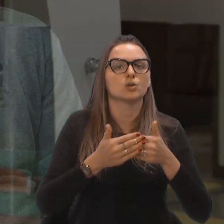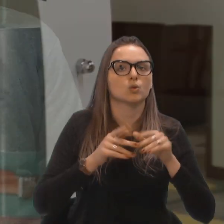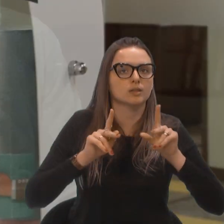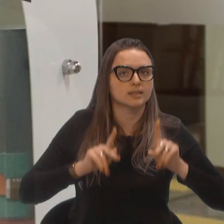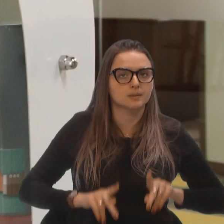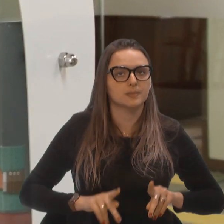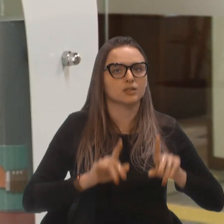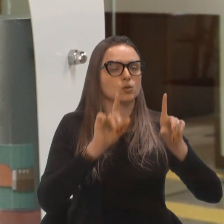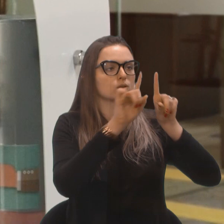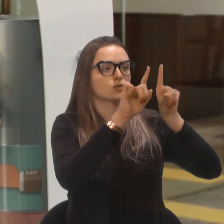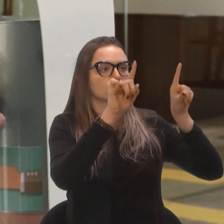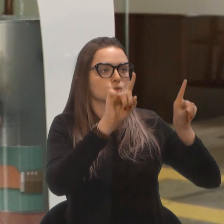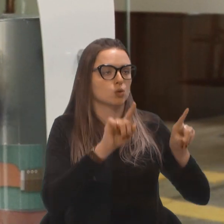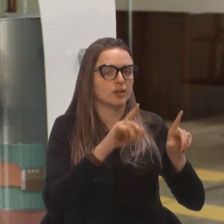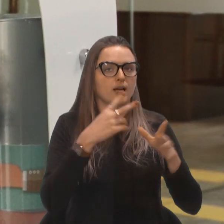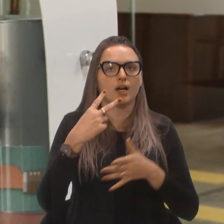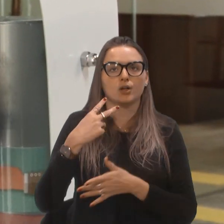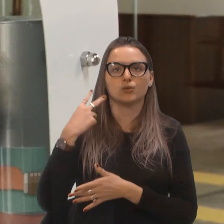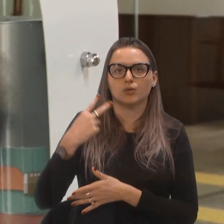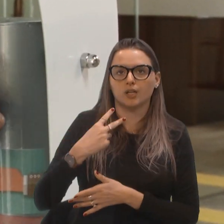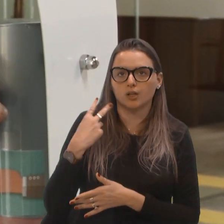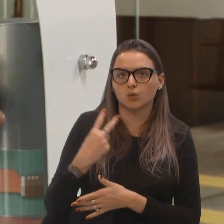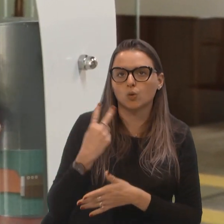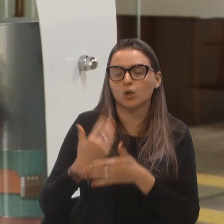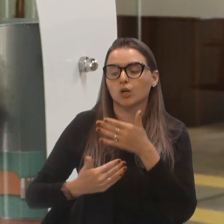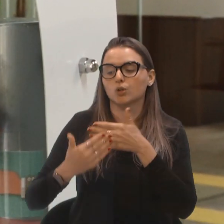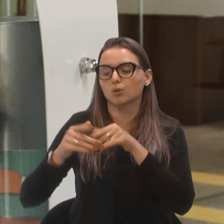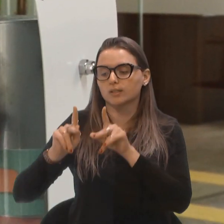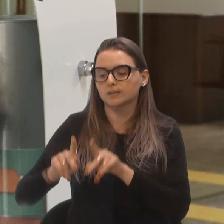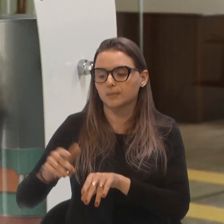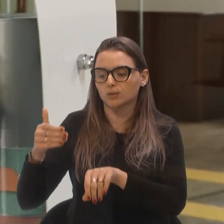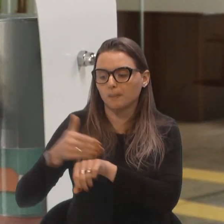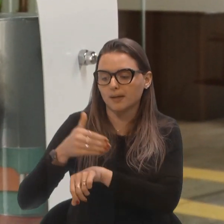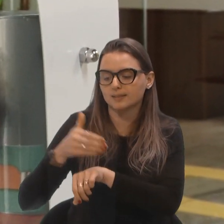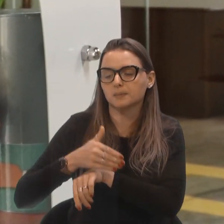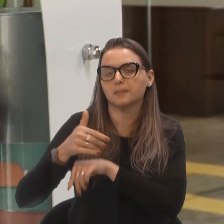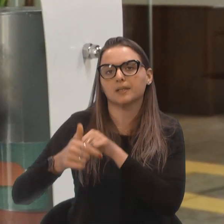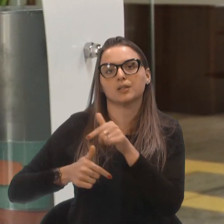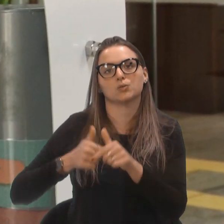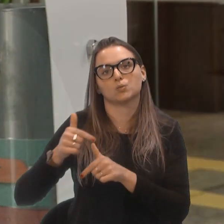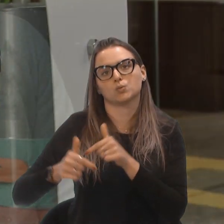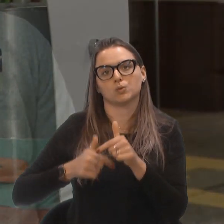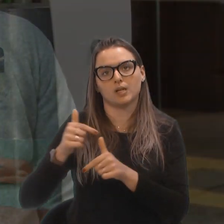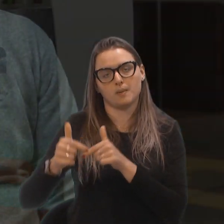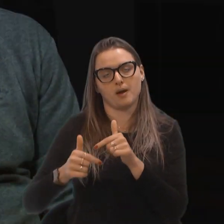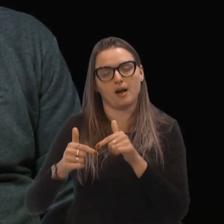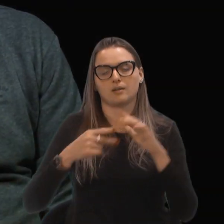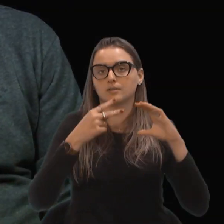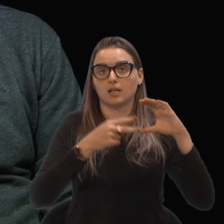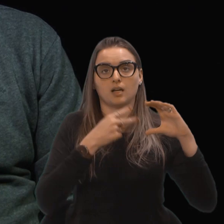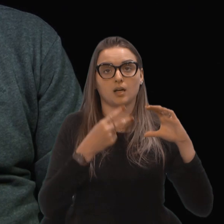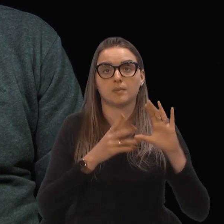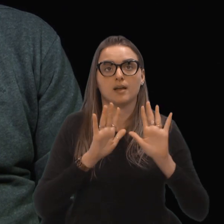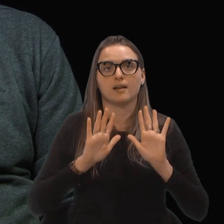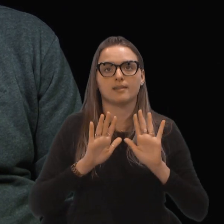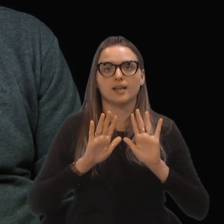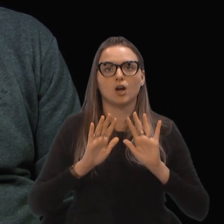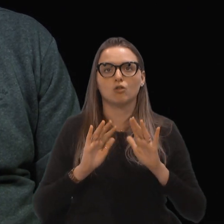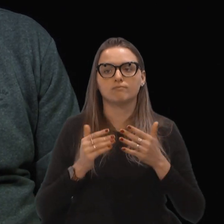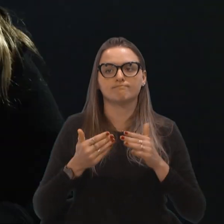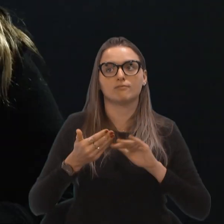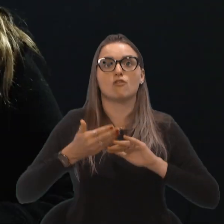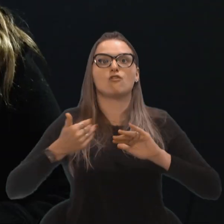As pessoas, os servidores, os vereadores, quem está envolvido aqui com o trabalho da Câmara não